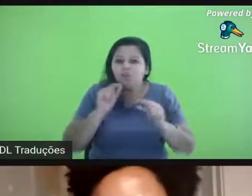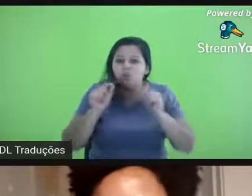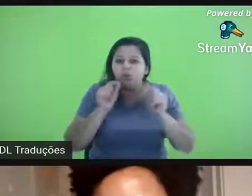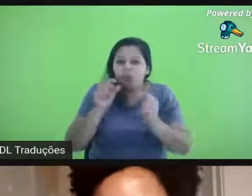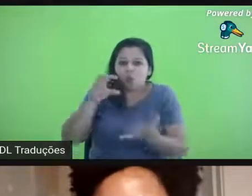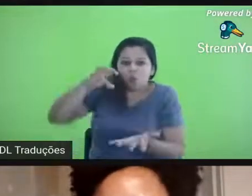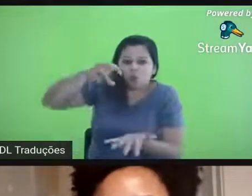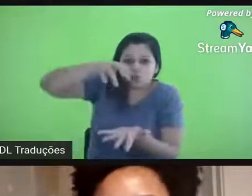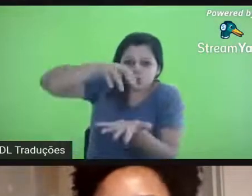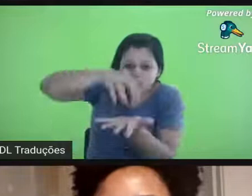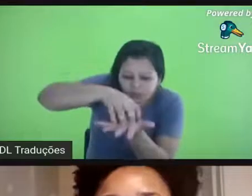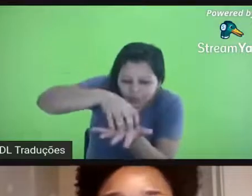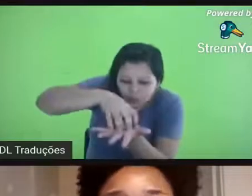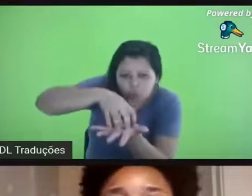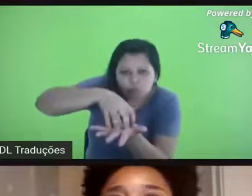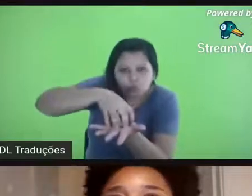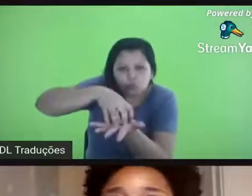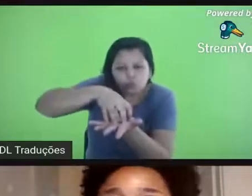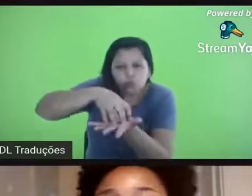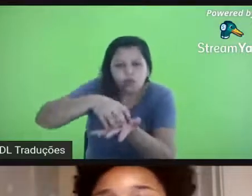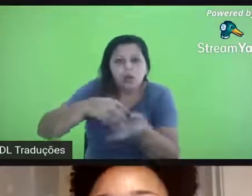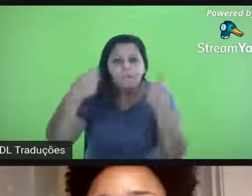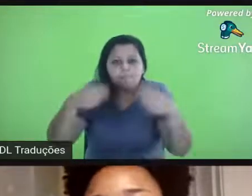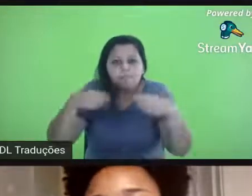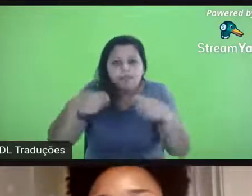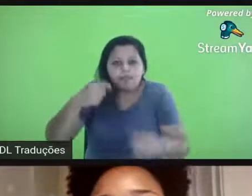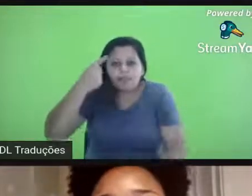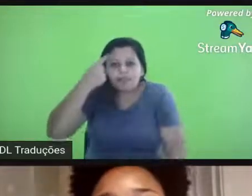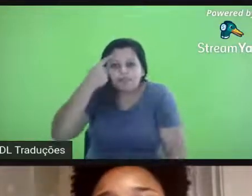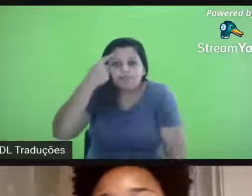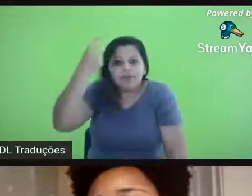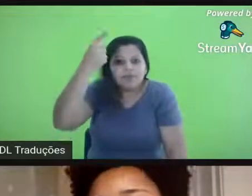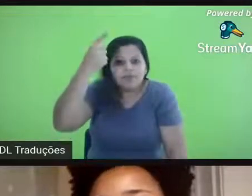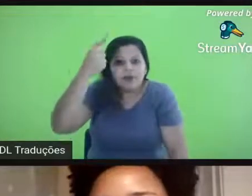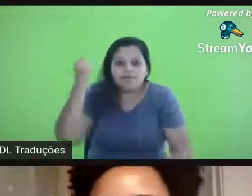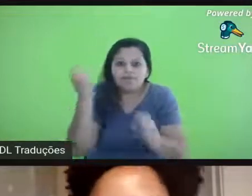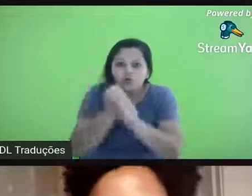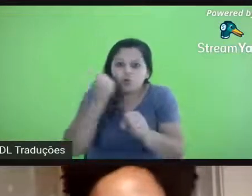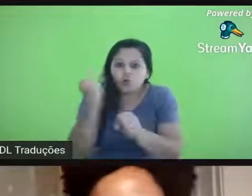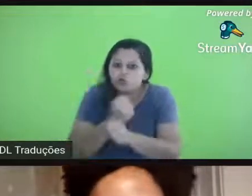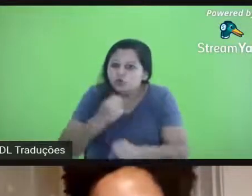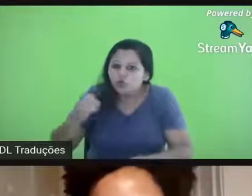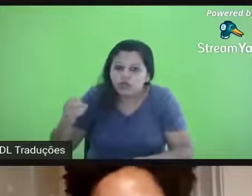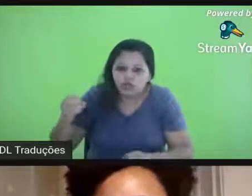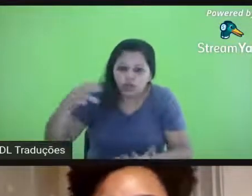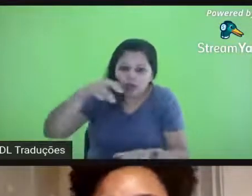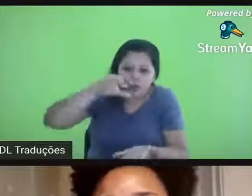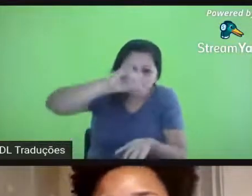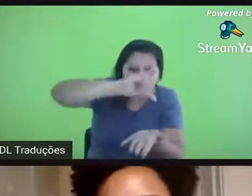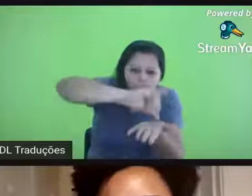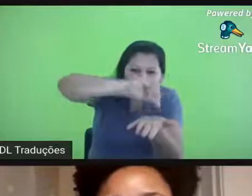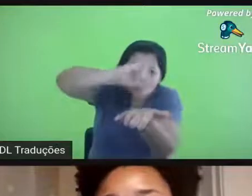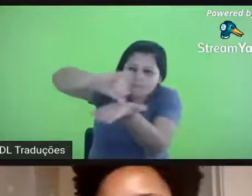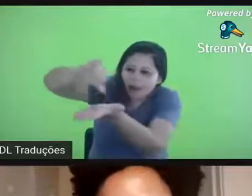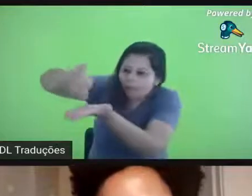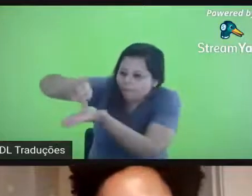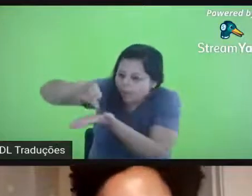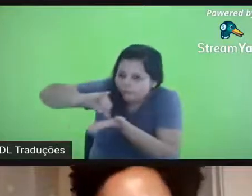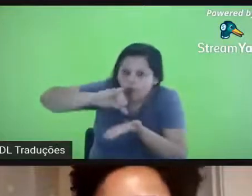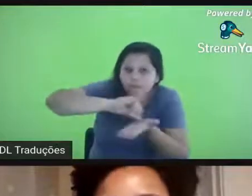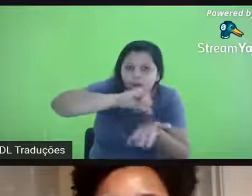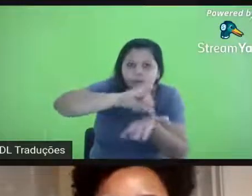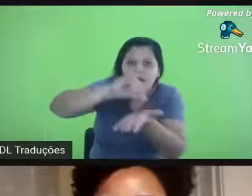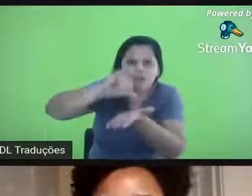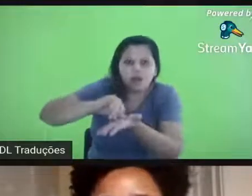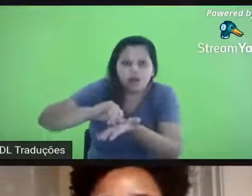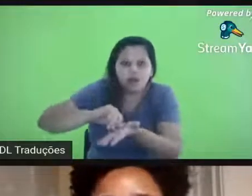de direito à cidade. A gente precisa pensar e construir novas centralidades, porque a periferia está,